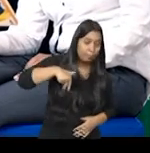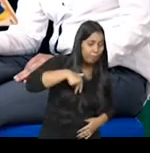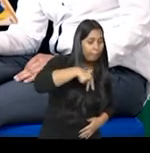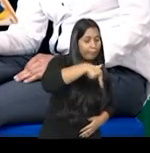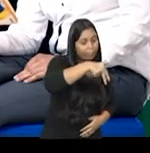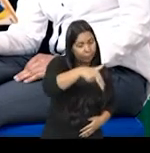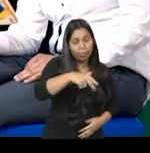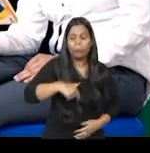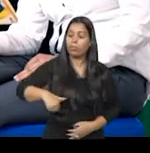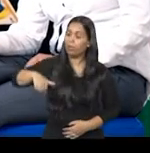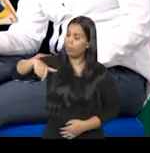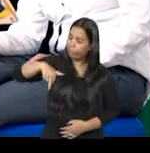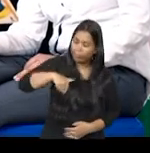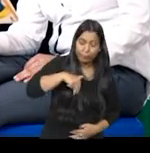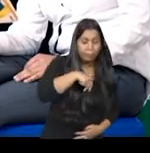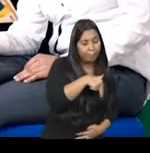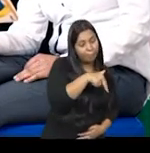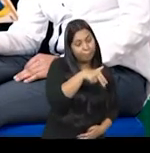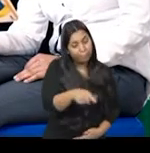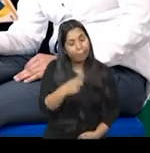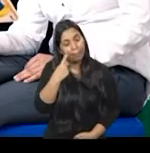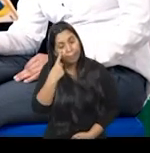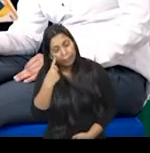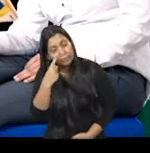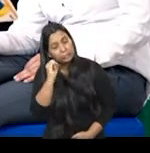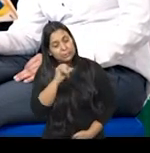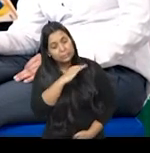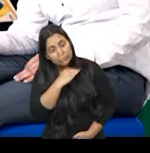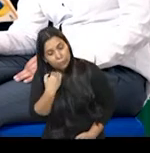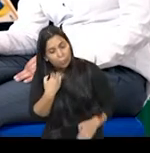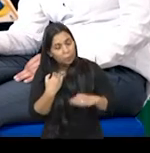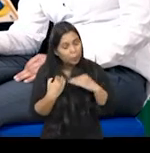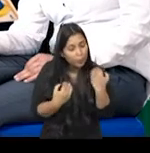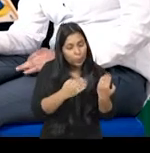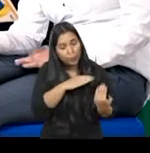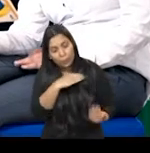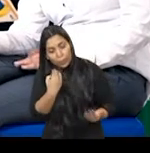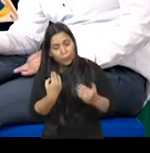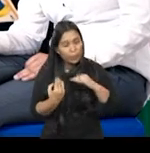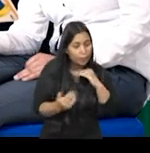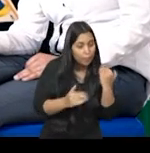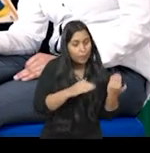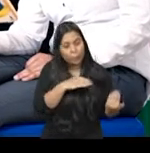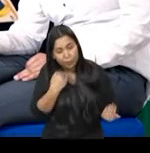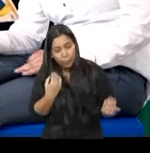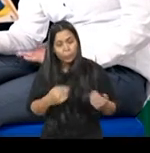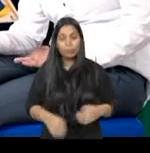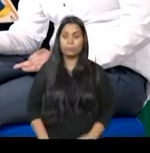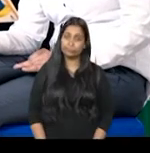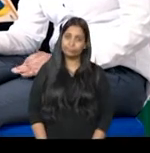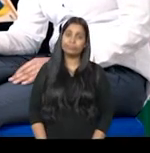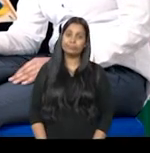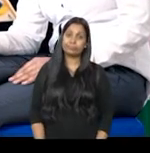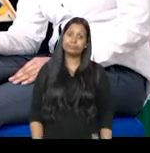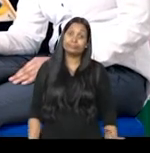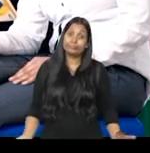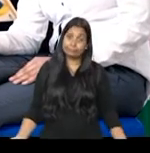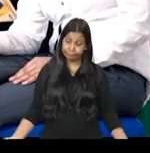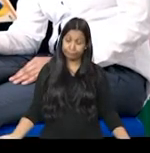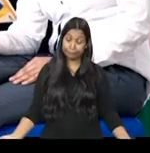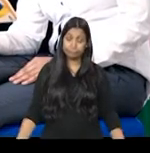até o pavilhão, no vício de ir ao encontro das estátuas que minha noite suada